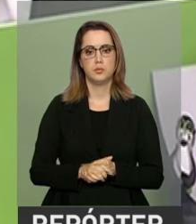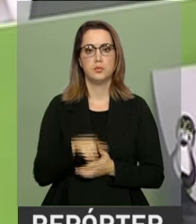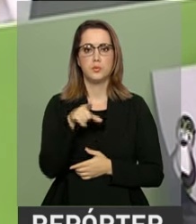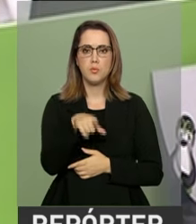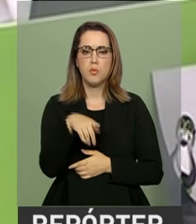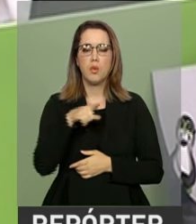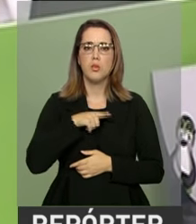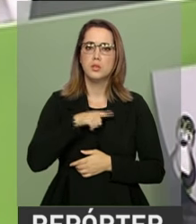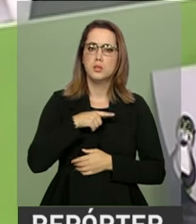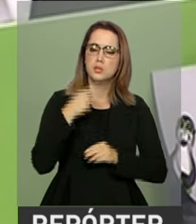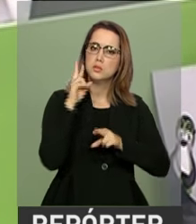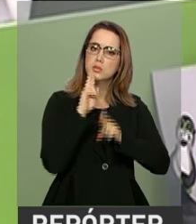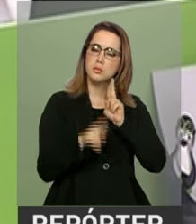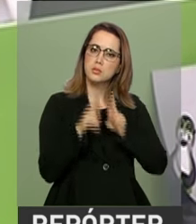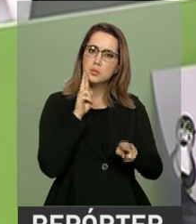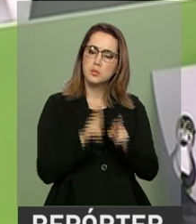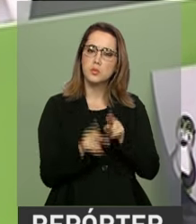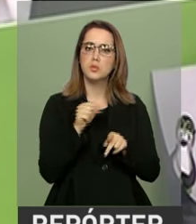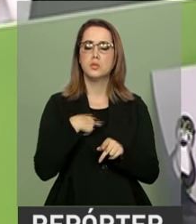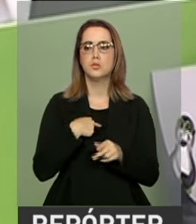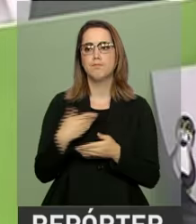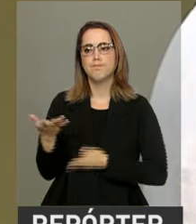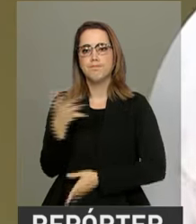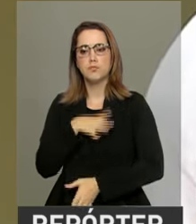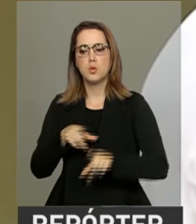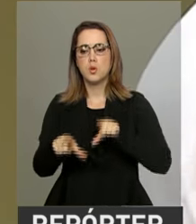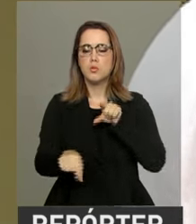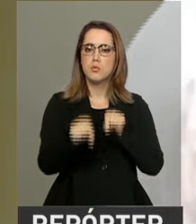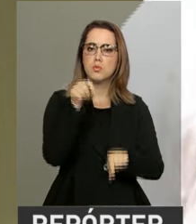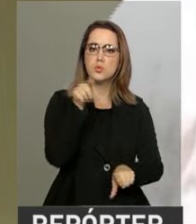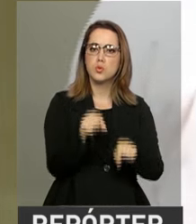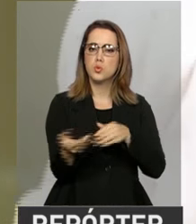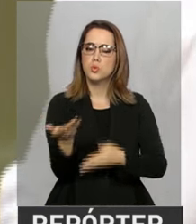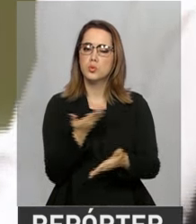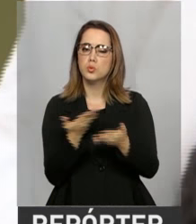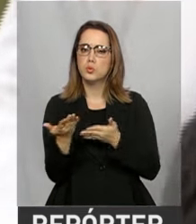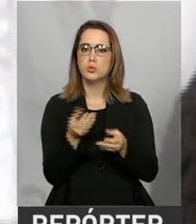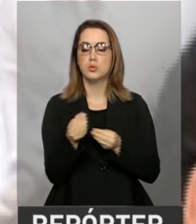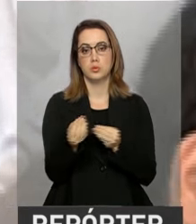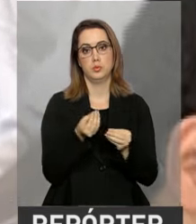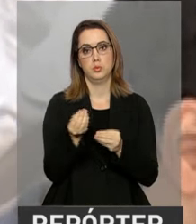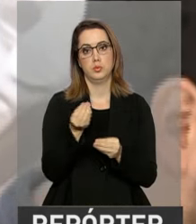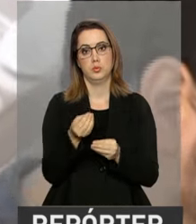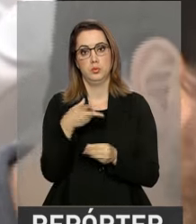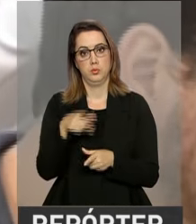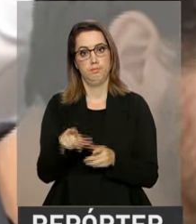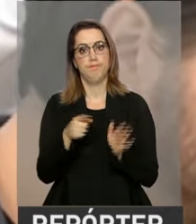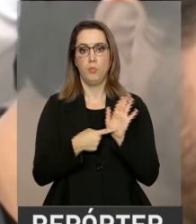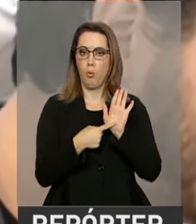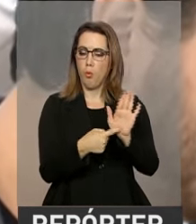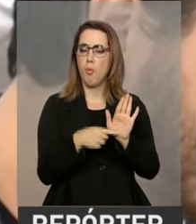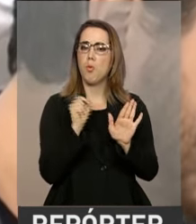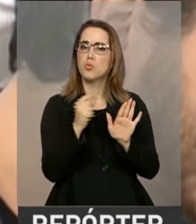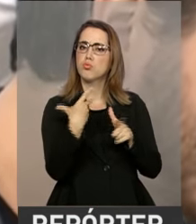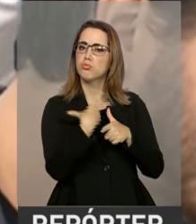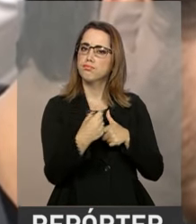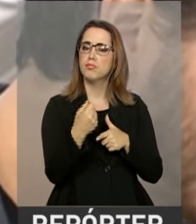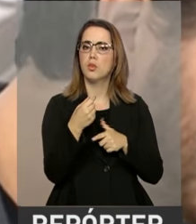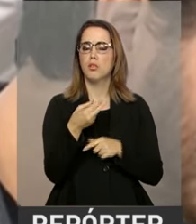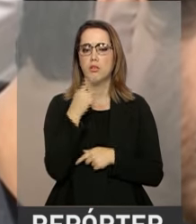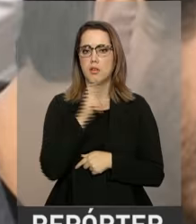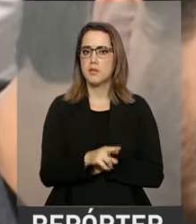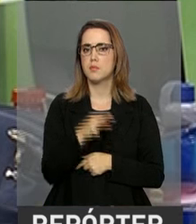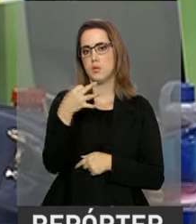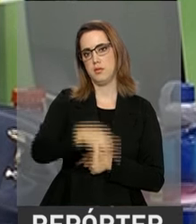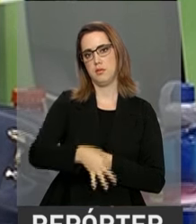ouvidorias faz a triagem e direcionamento para que os gestores responsáveis apresentem soluções A Promessa é que